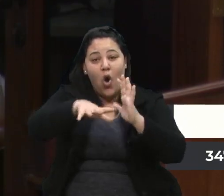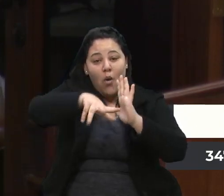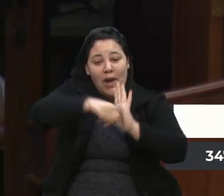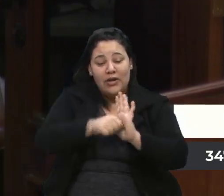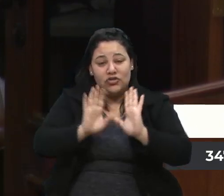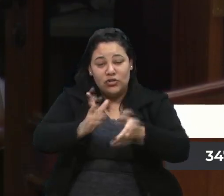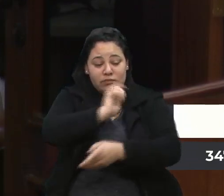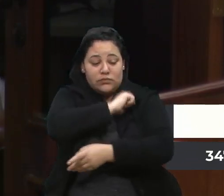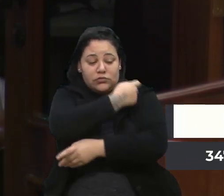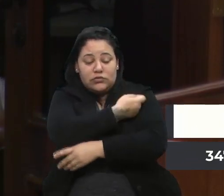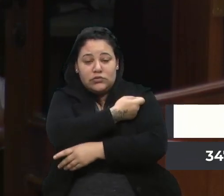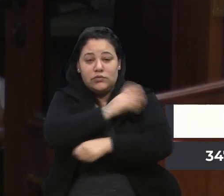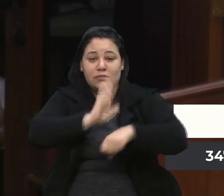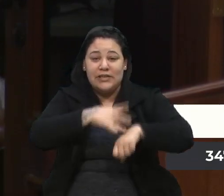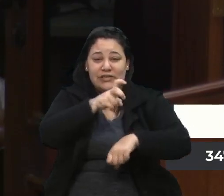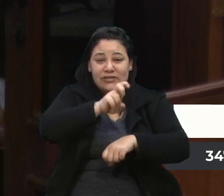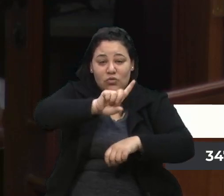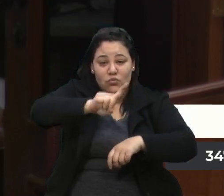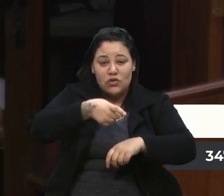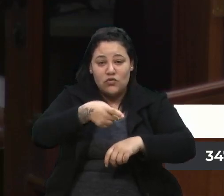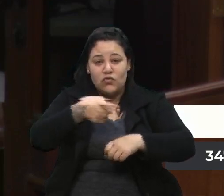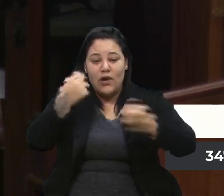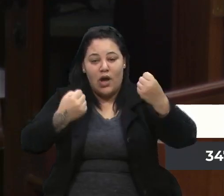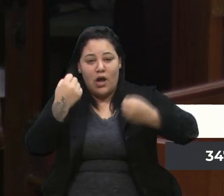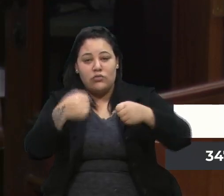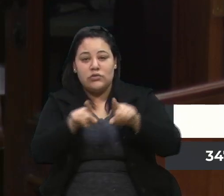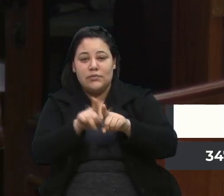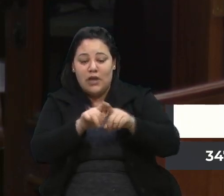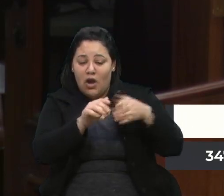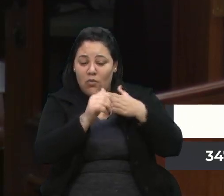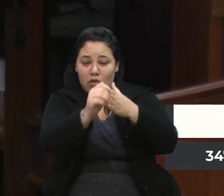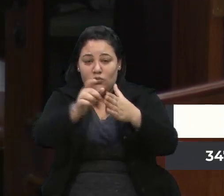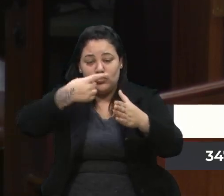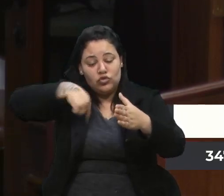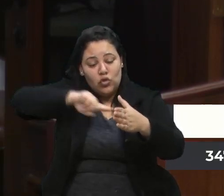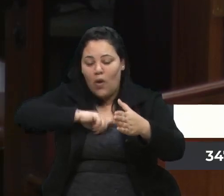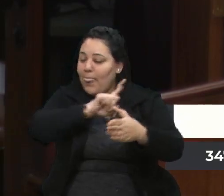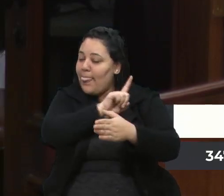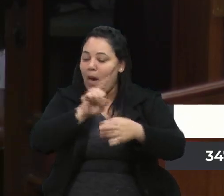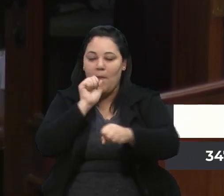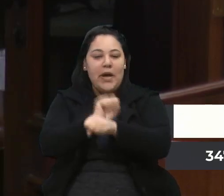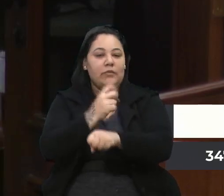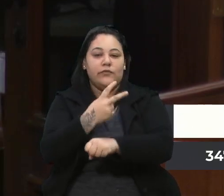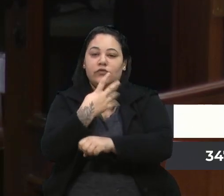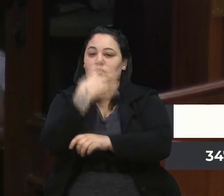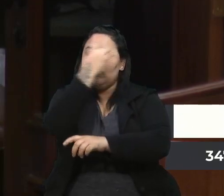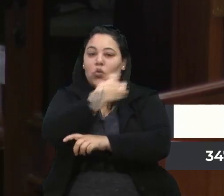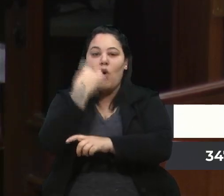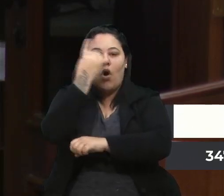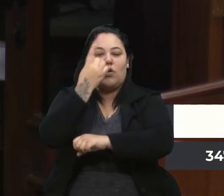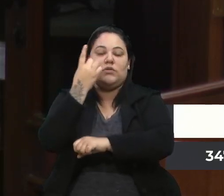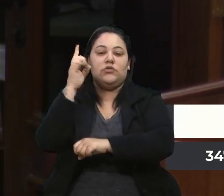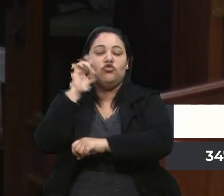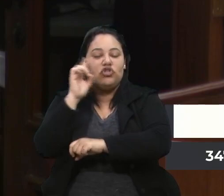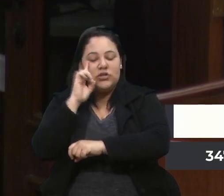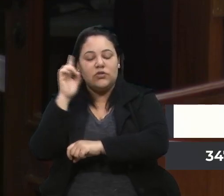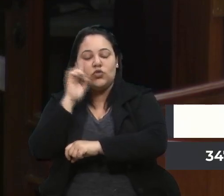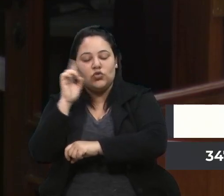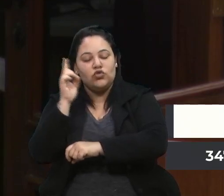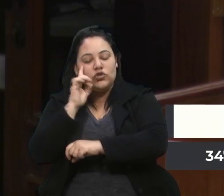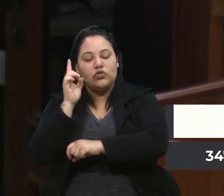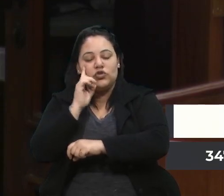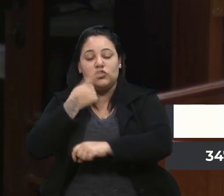Sul mais de 5.000 veículos. Então, é um batalhão que não para nas 24 horas do dia. Ele precisa ser